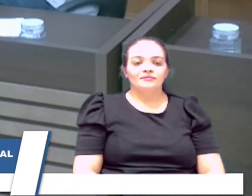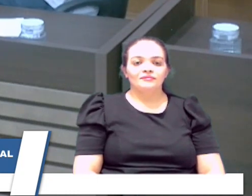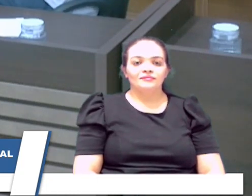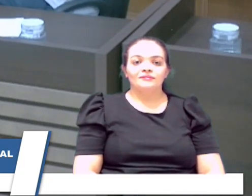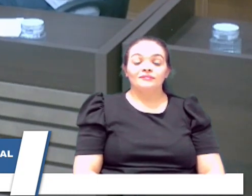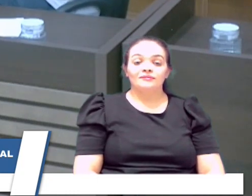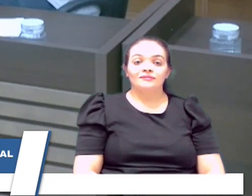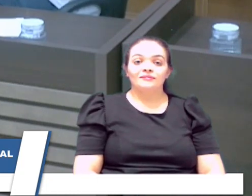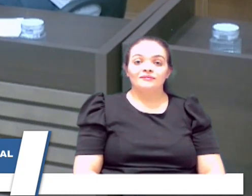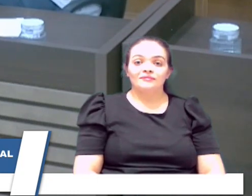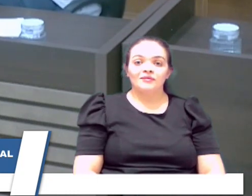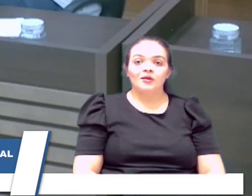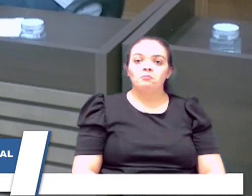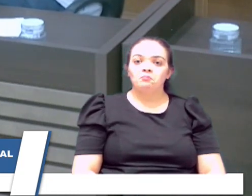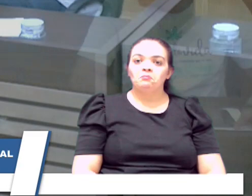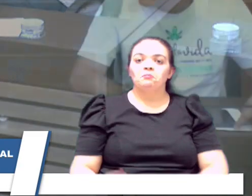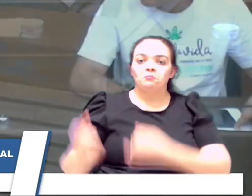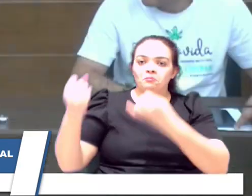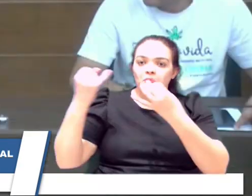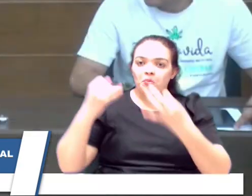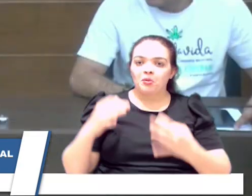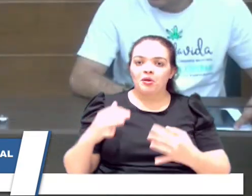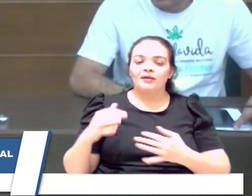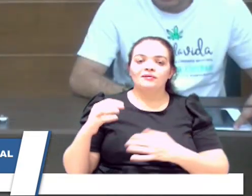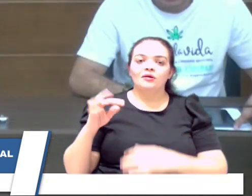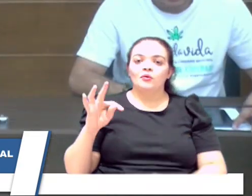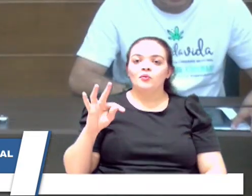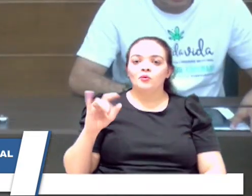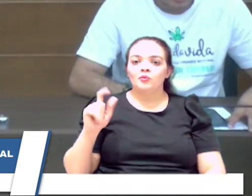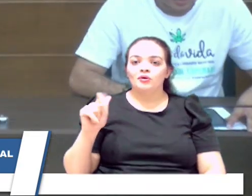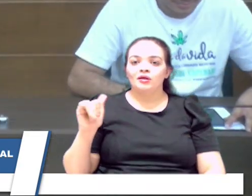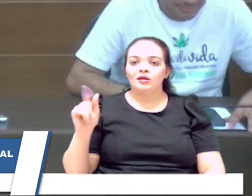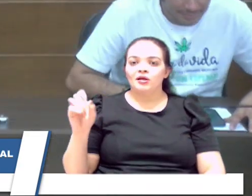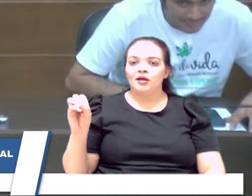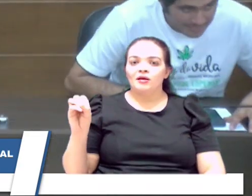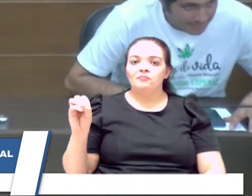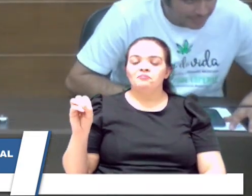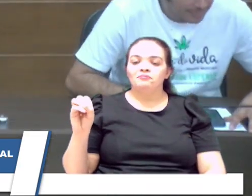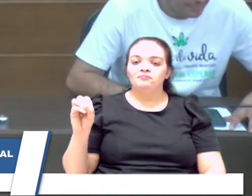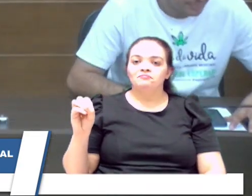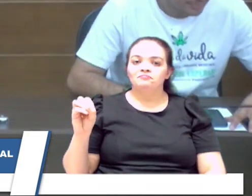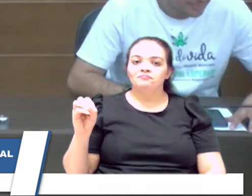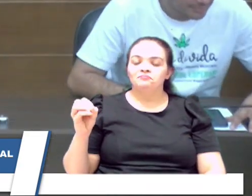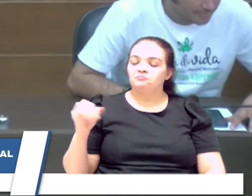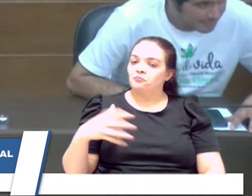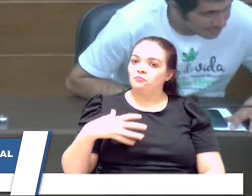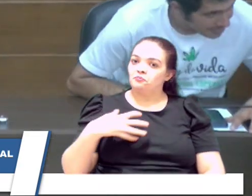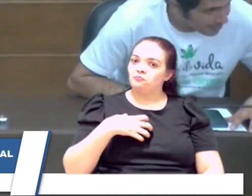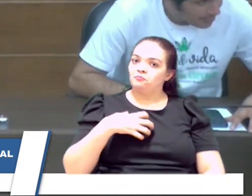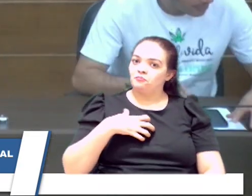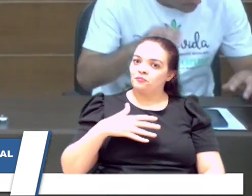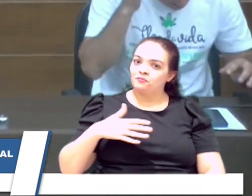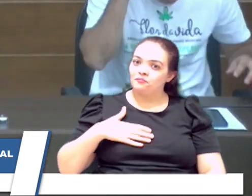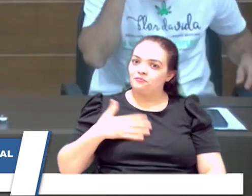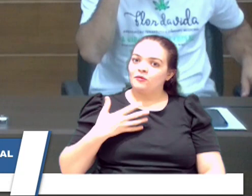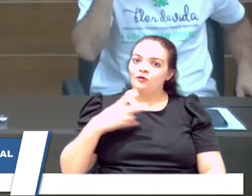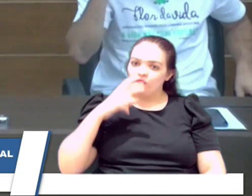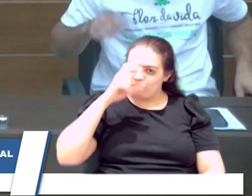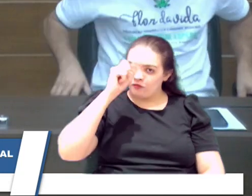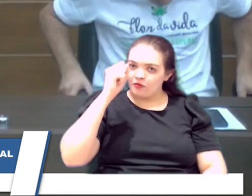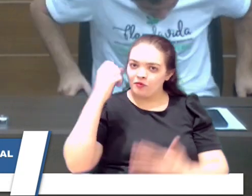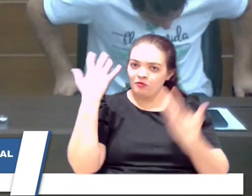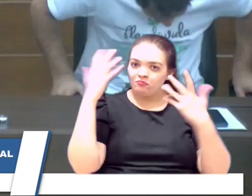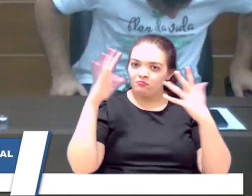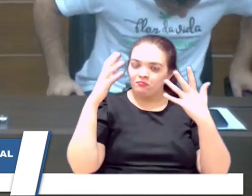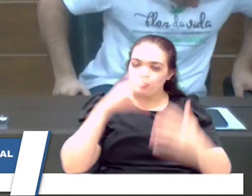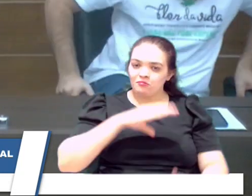O testemunho do Tiago Henrique, muito impactante. Parabéns pela tua